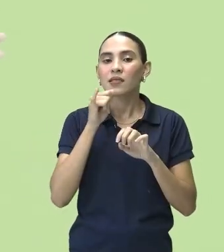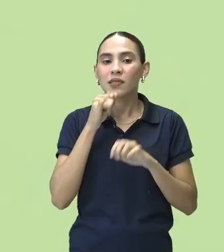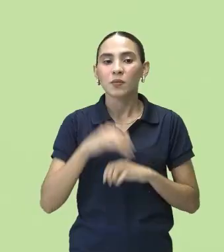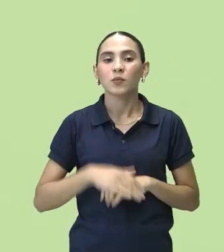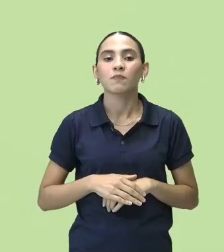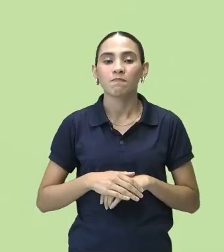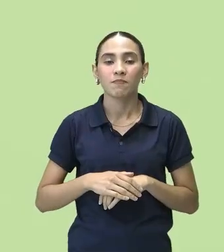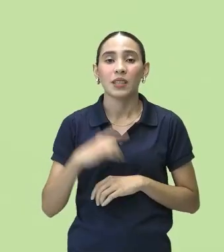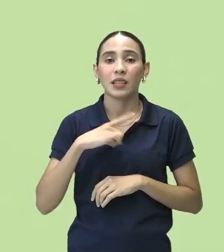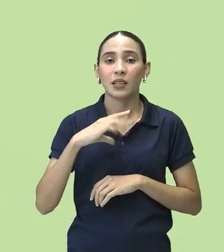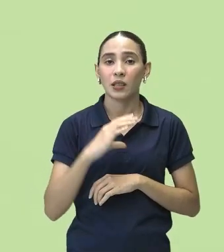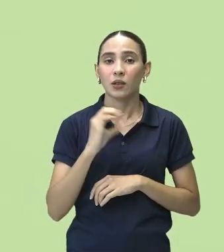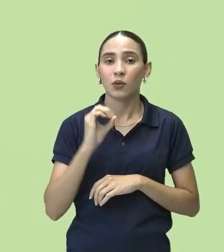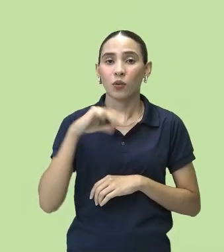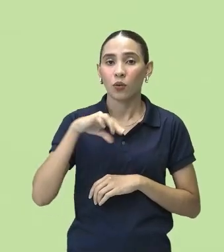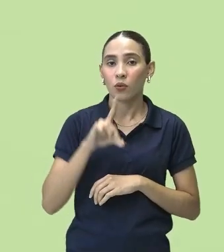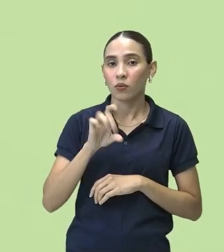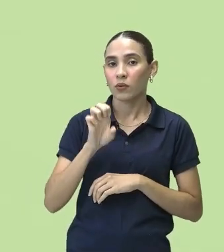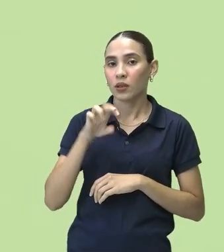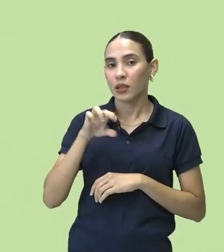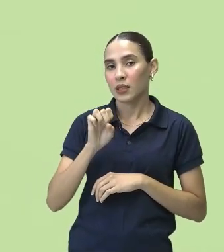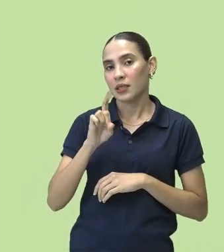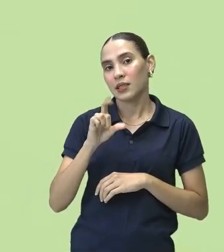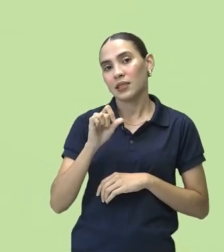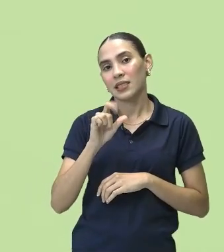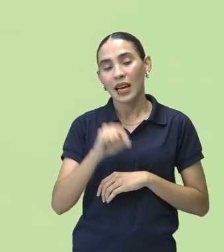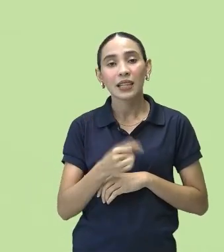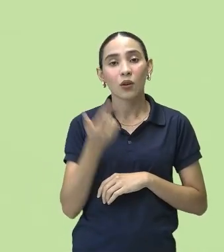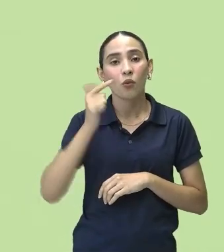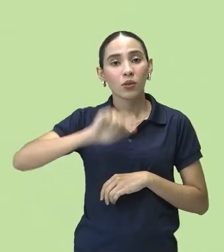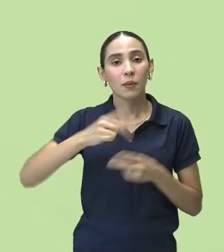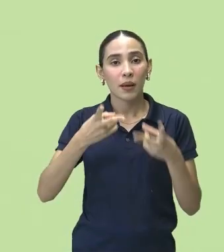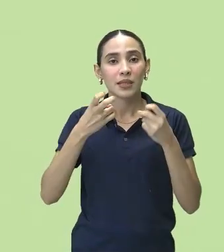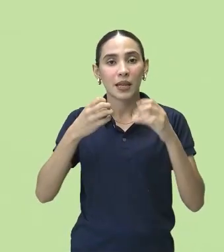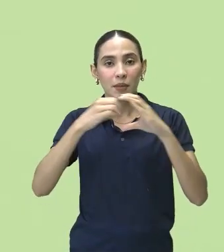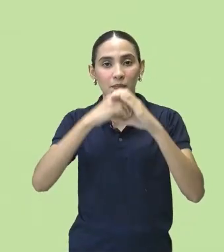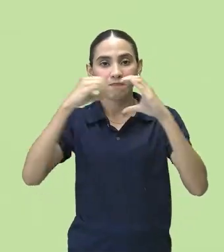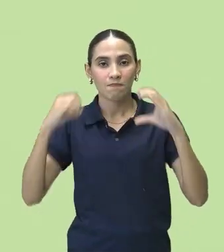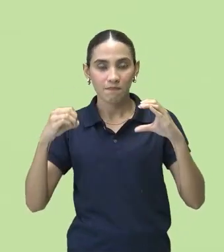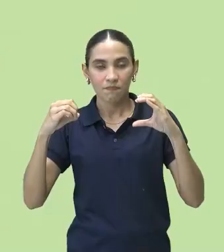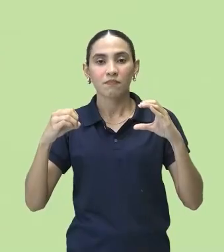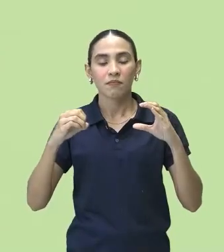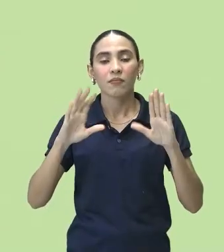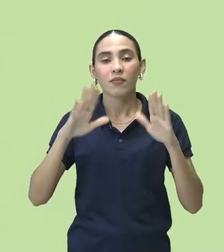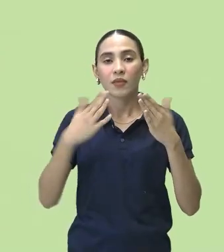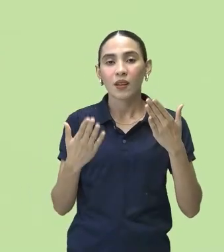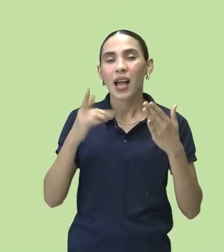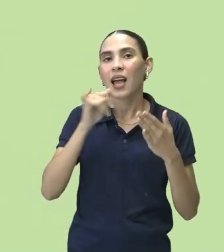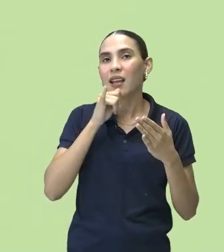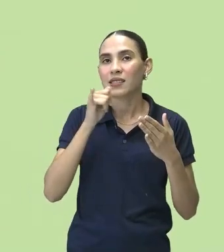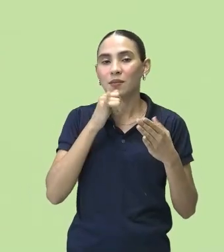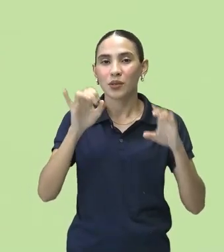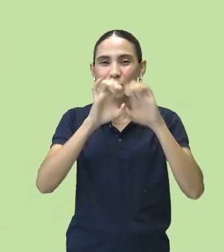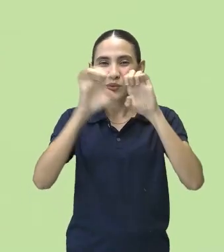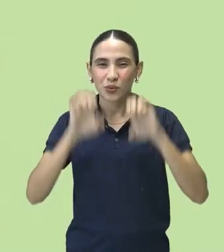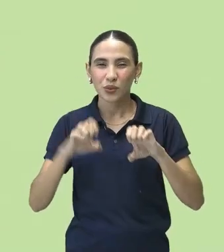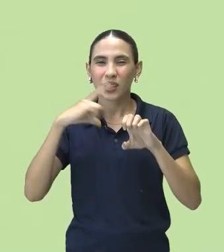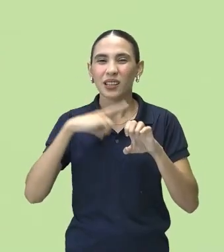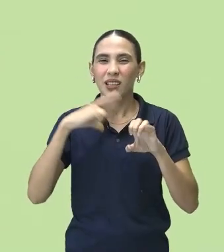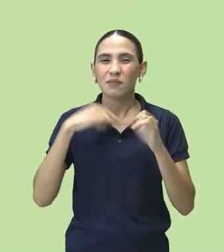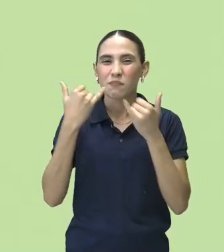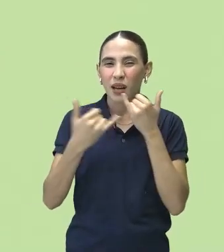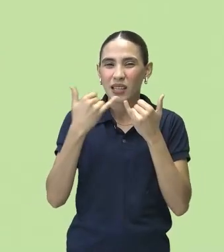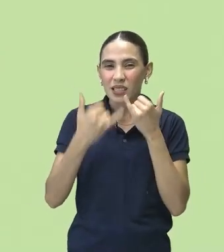altamente condensadas e visíveis durante a divisão celular. É justamente aquela estrutura que tem um